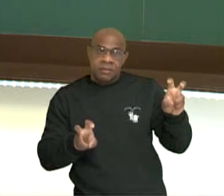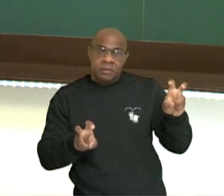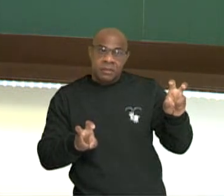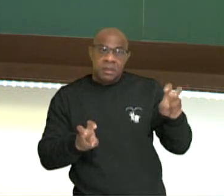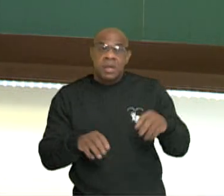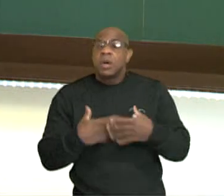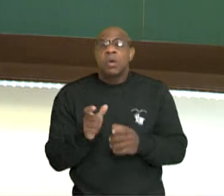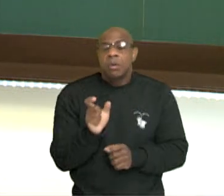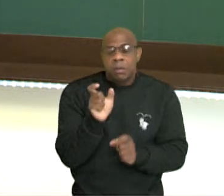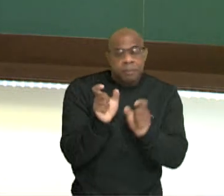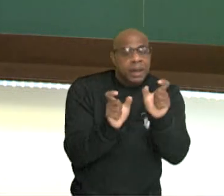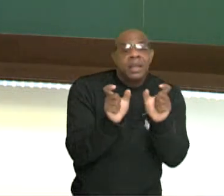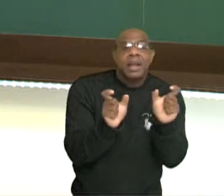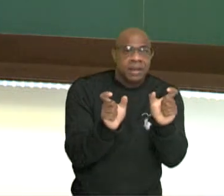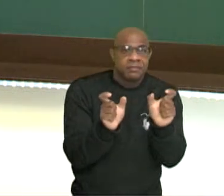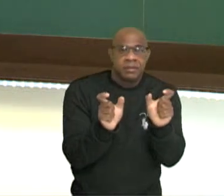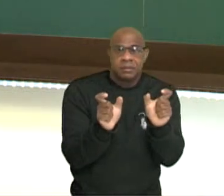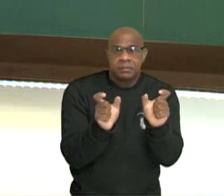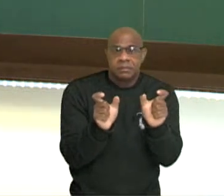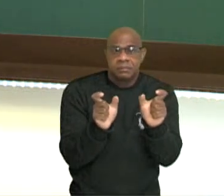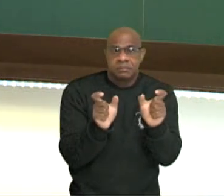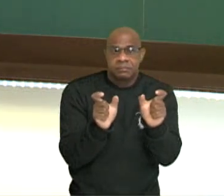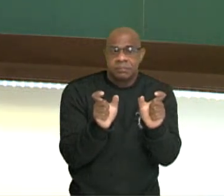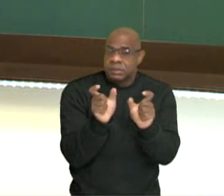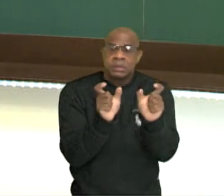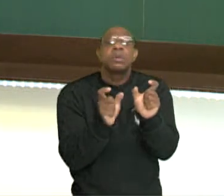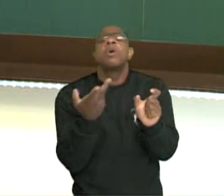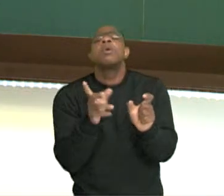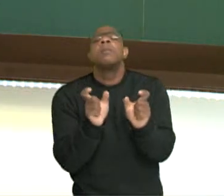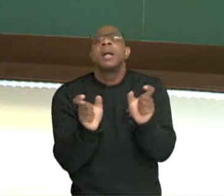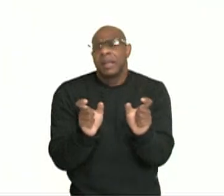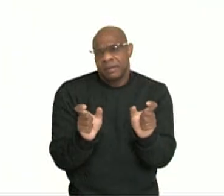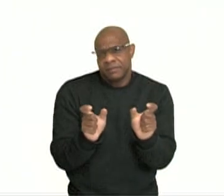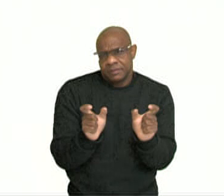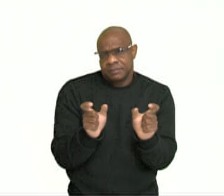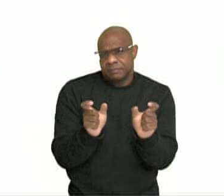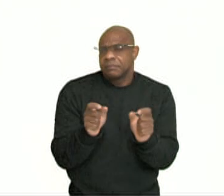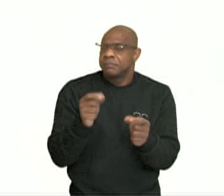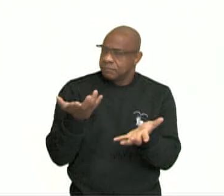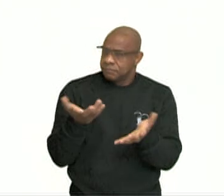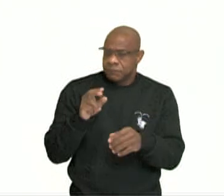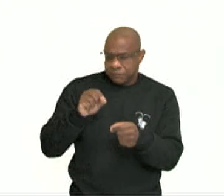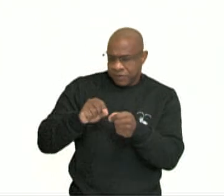palavrinhas, que frases articulam isso? Faz aí, eu te aguardo aqui.